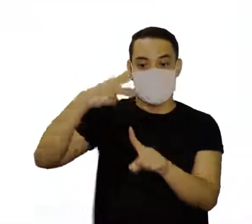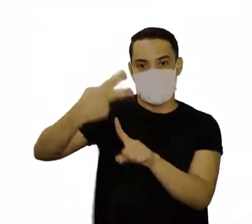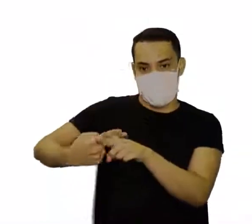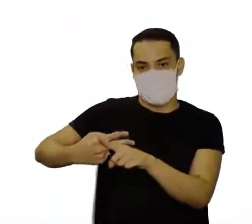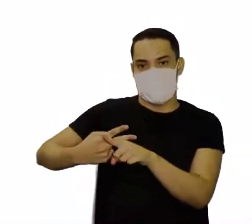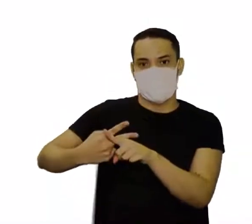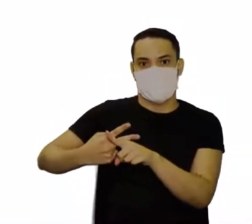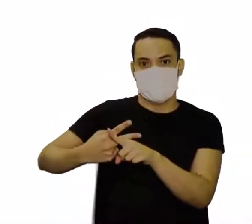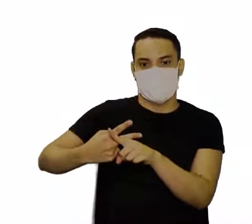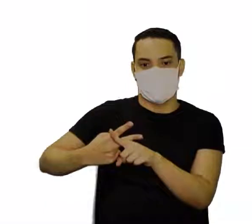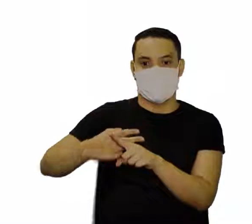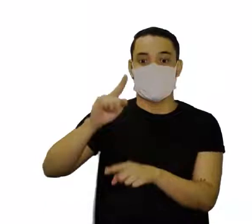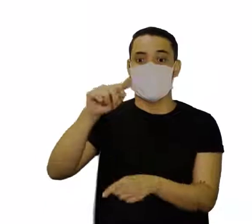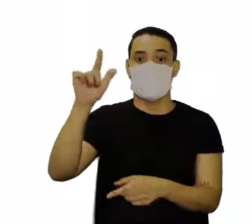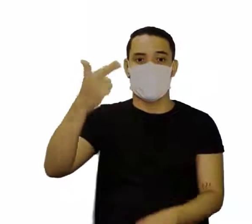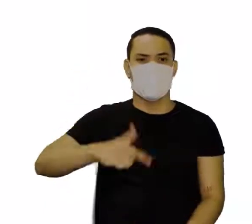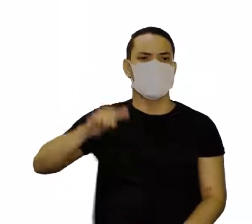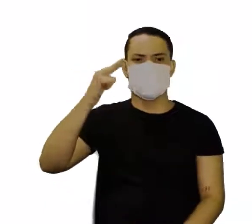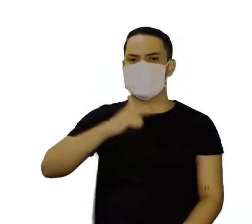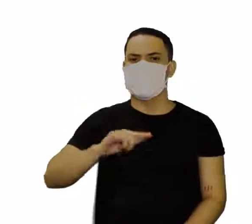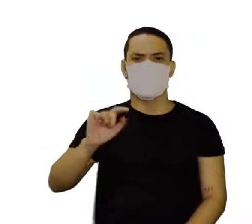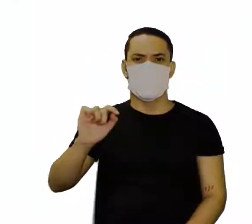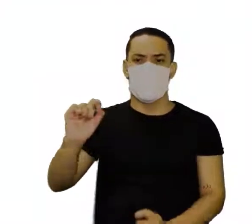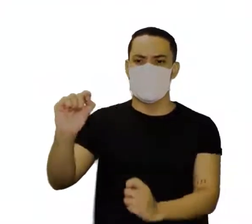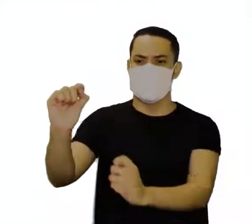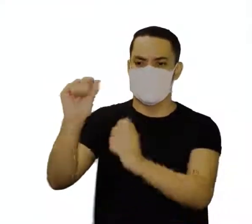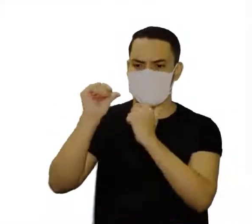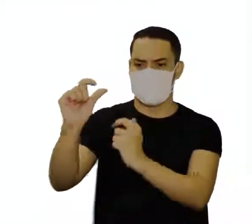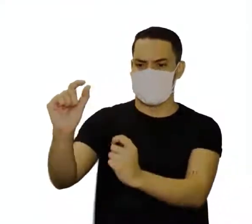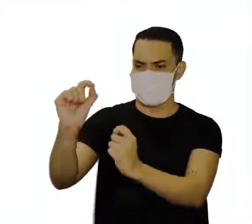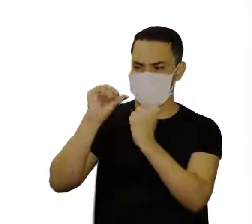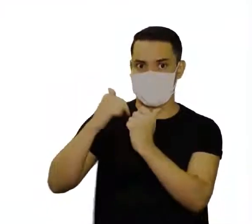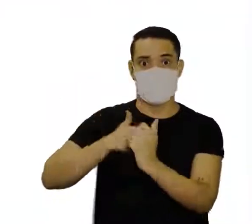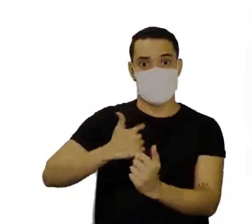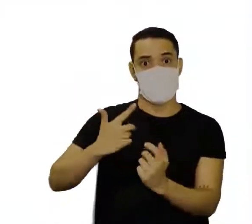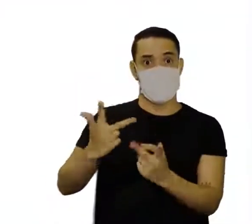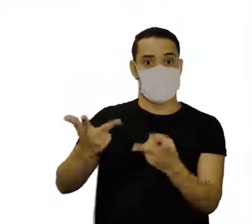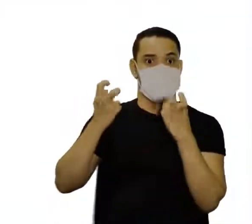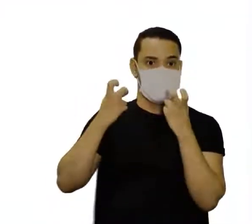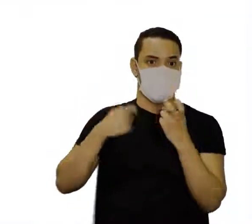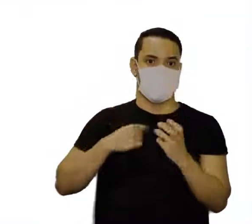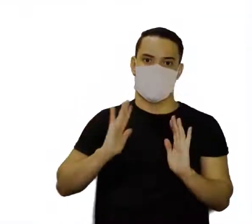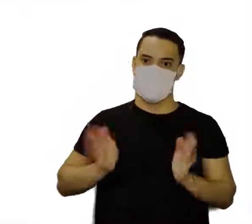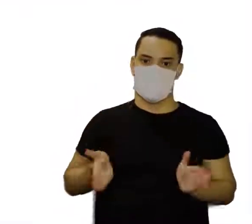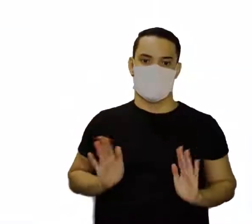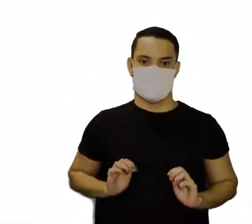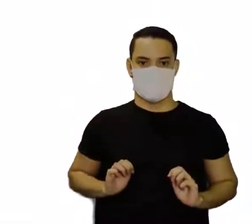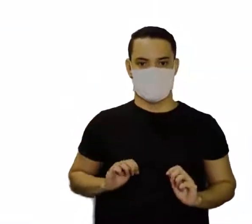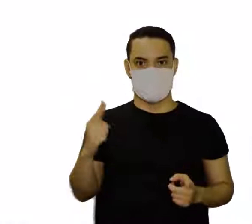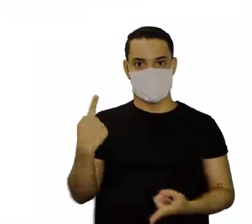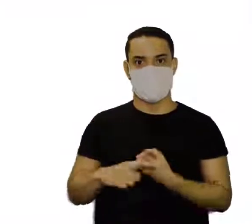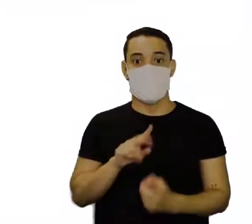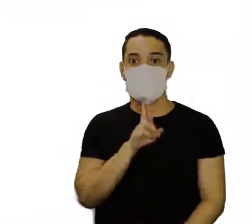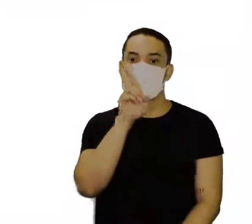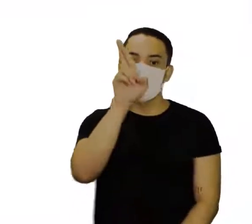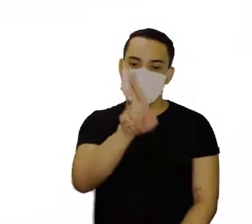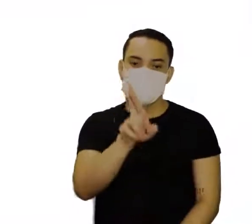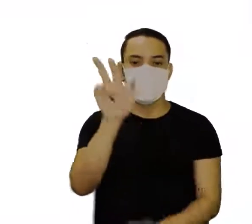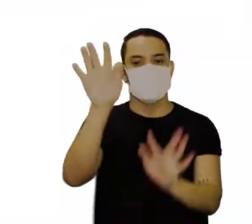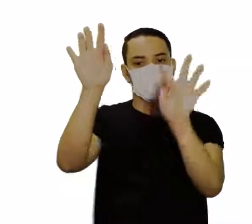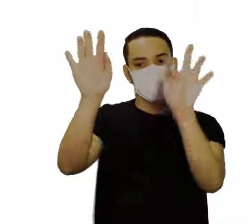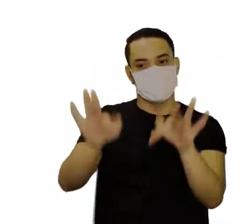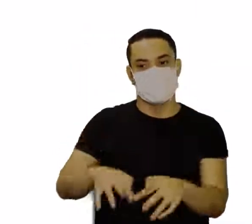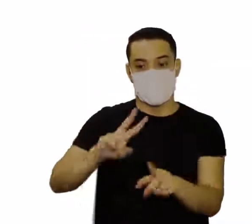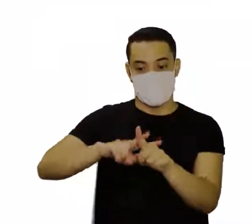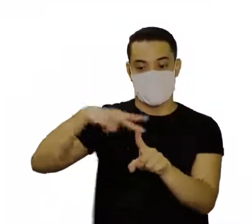quê? É a repetição de exercício. Você percebe que dividir por meio, o resultado final é o dobro. Então, eu